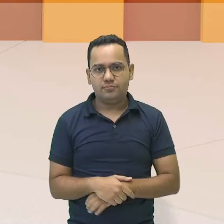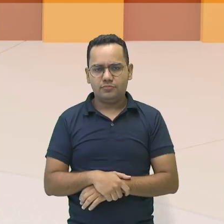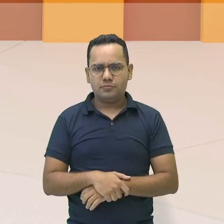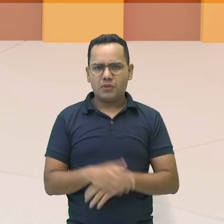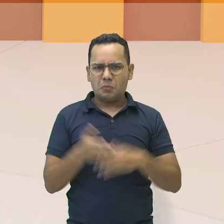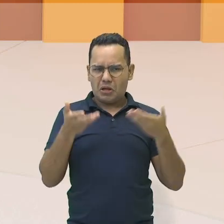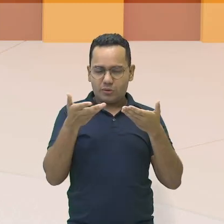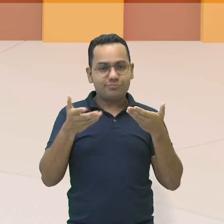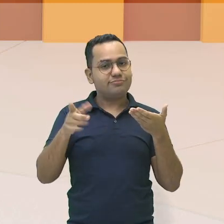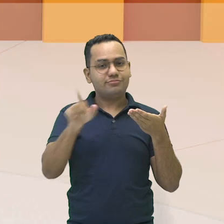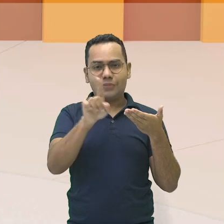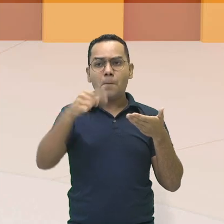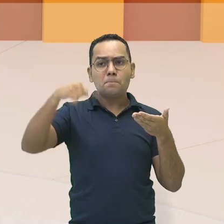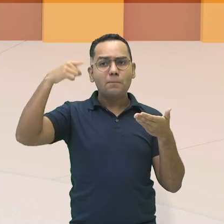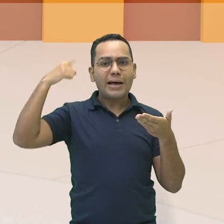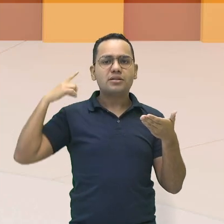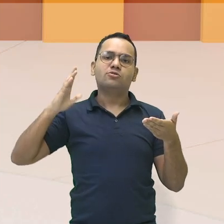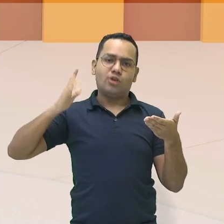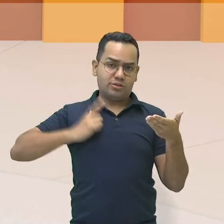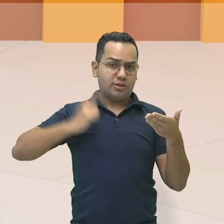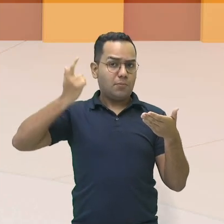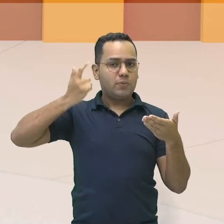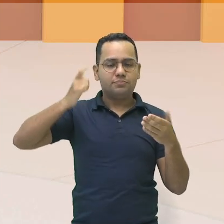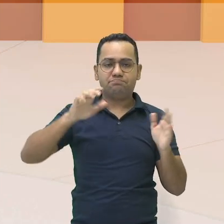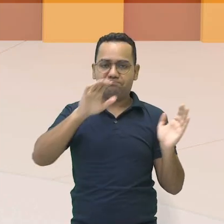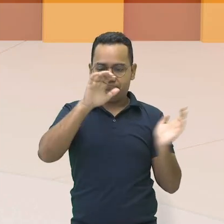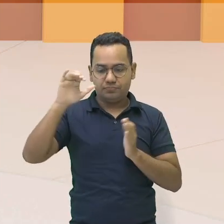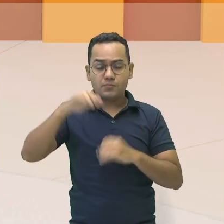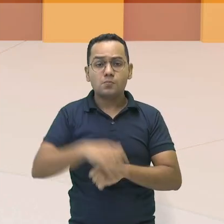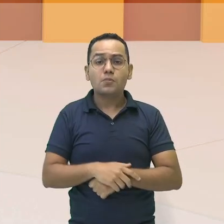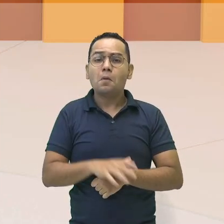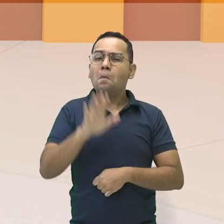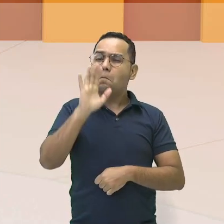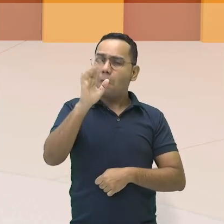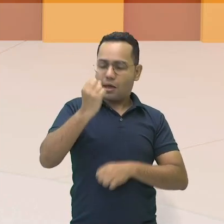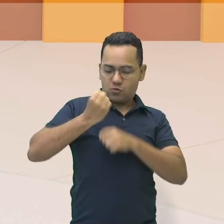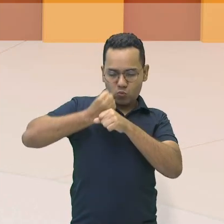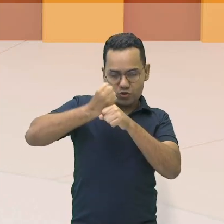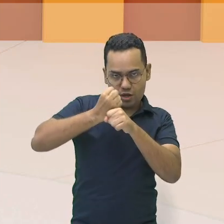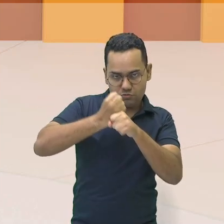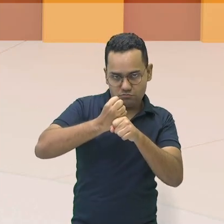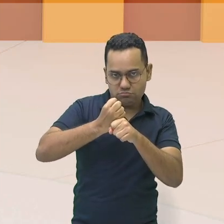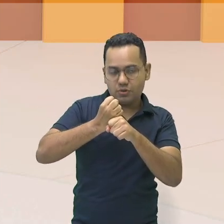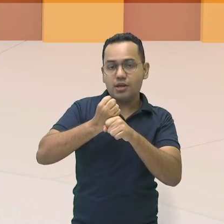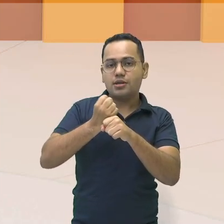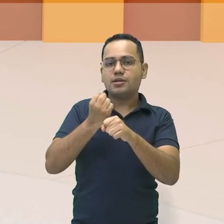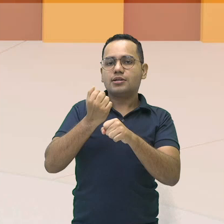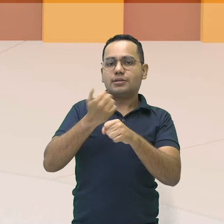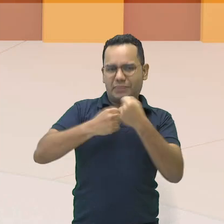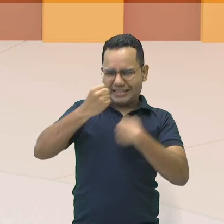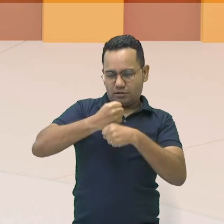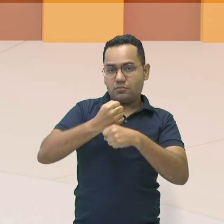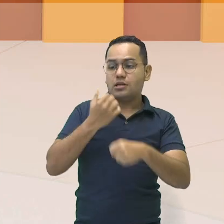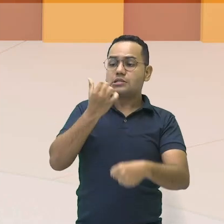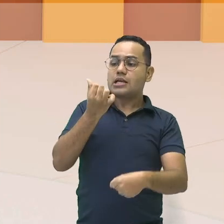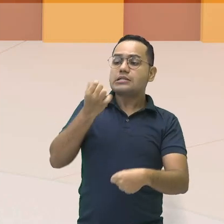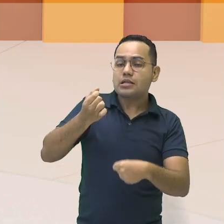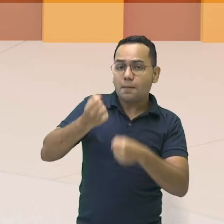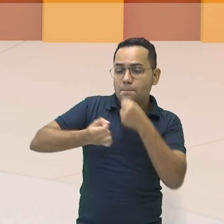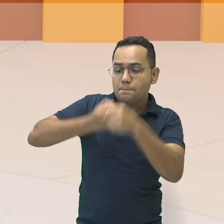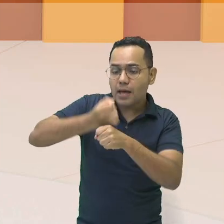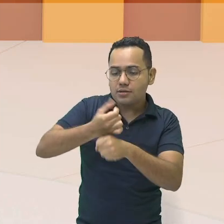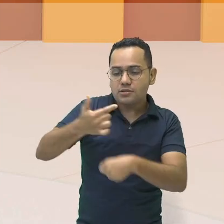de hoje. Mas, a partir da década de 60 e 70, como eu falei anteriormente para vocês, esse debate ele ganha força porque